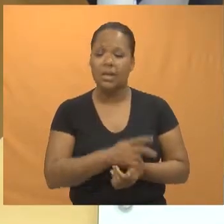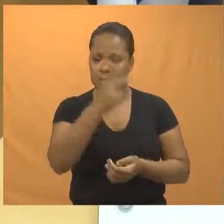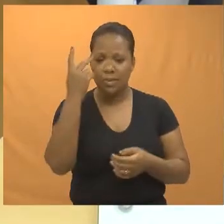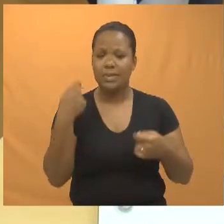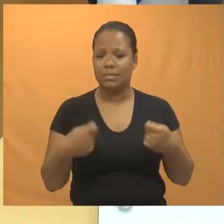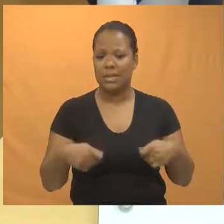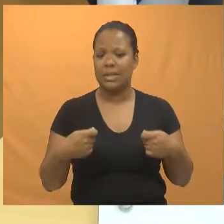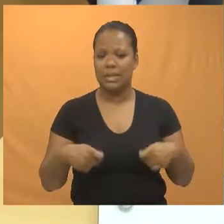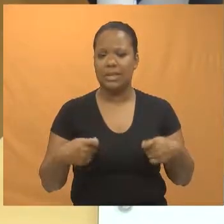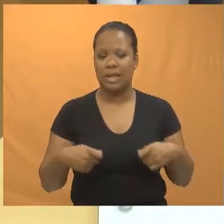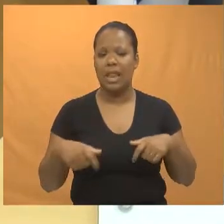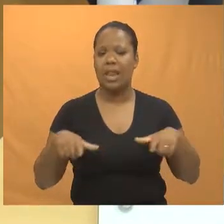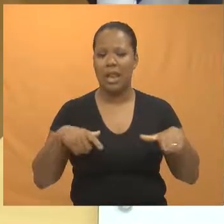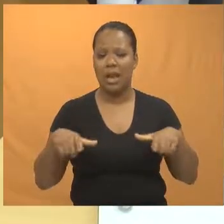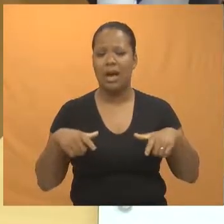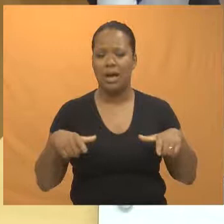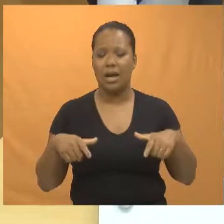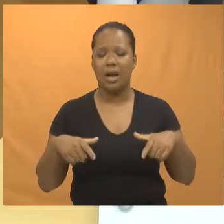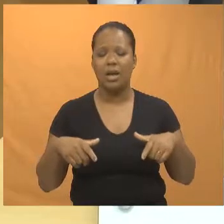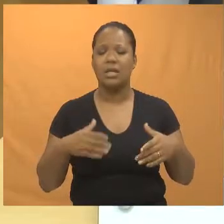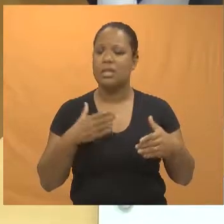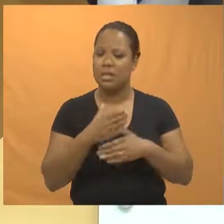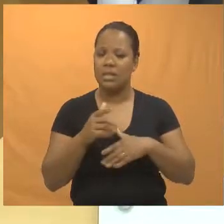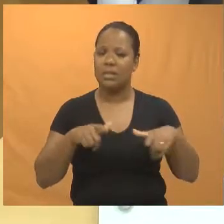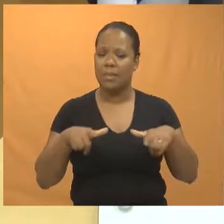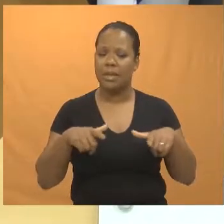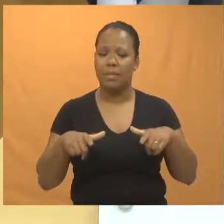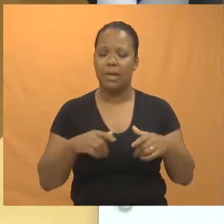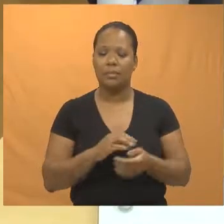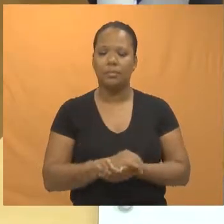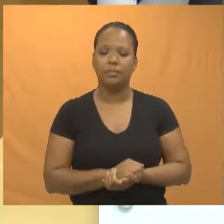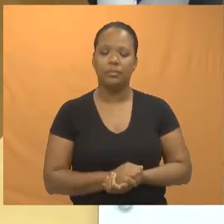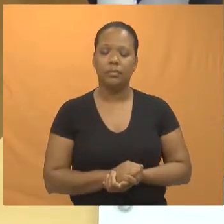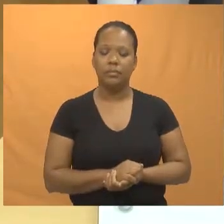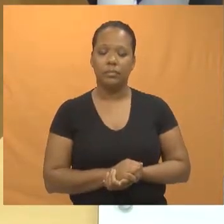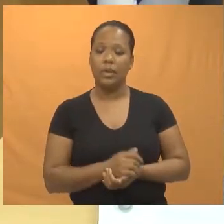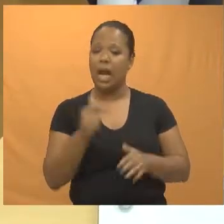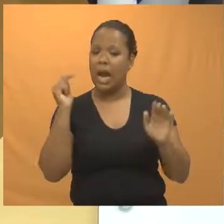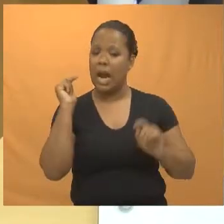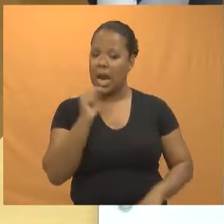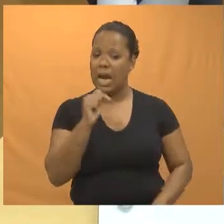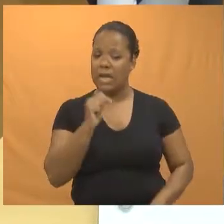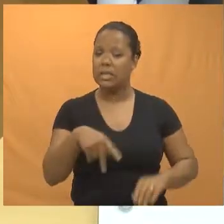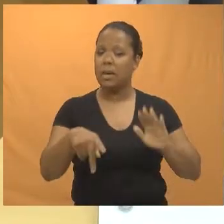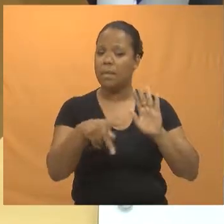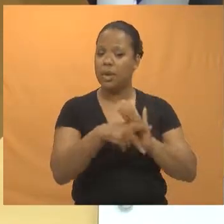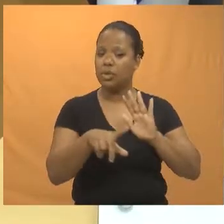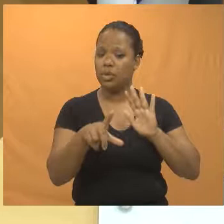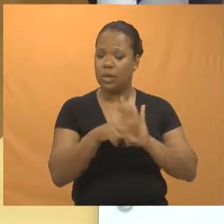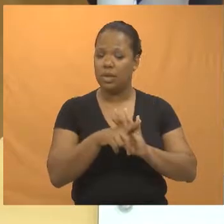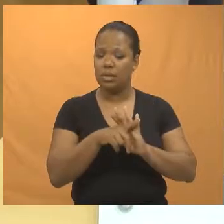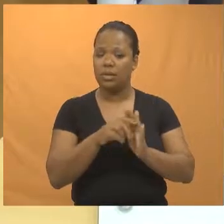nesse momento, né? De trabalho, de emprego, de geração de renda. E esse é um projeto que está